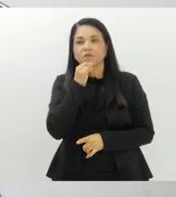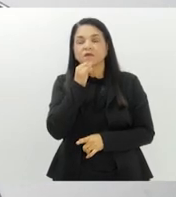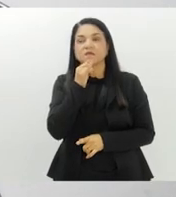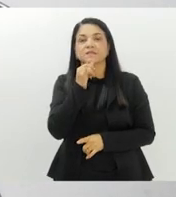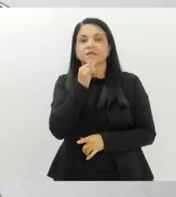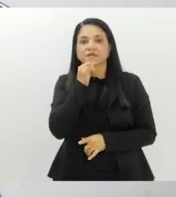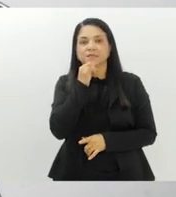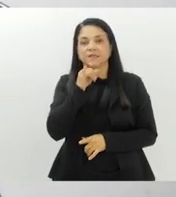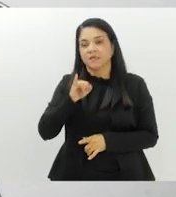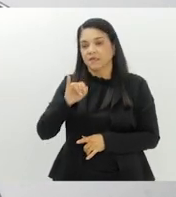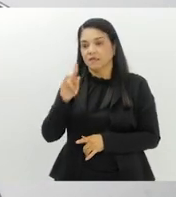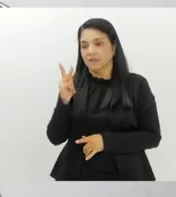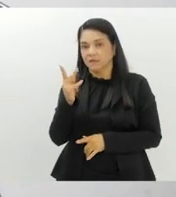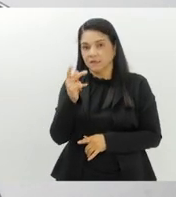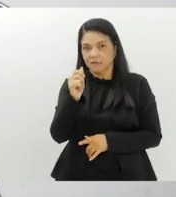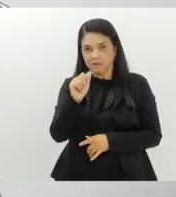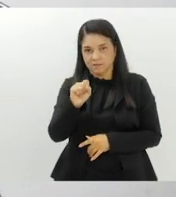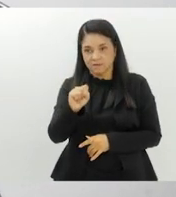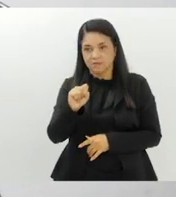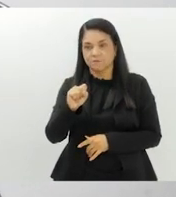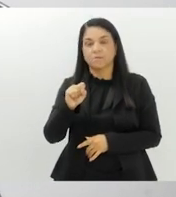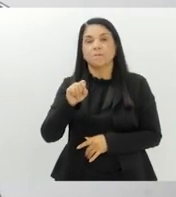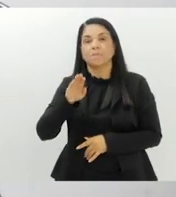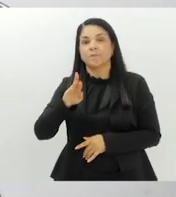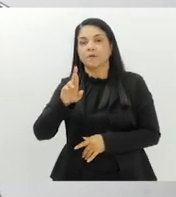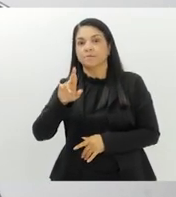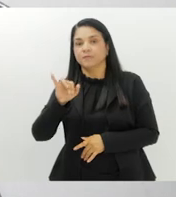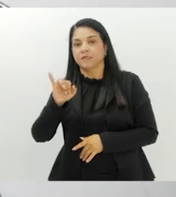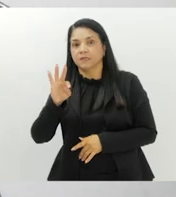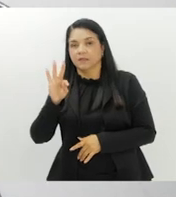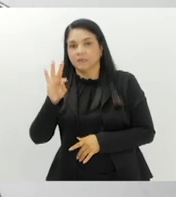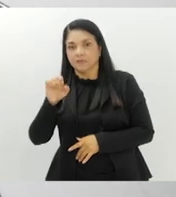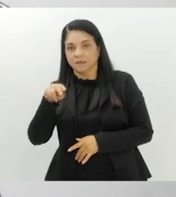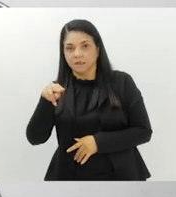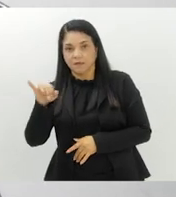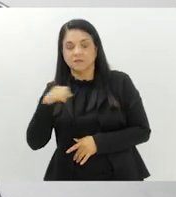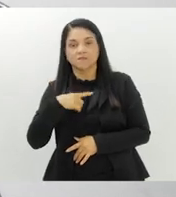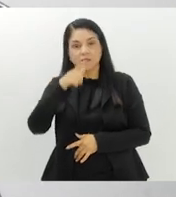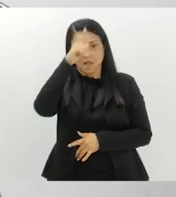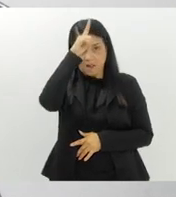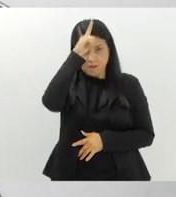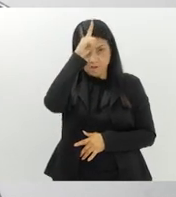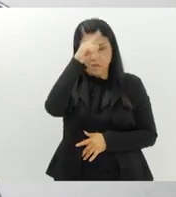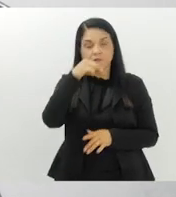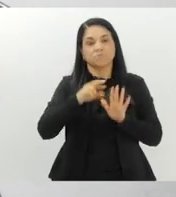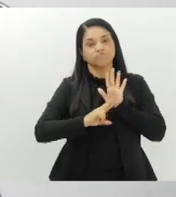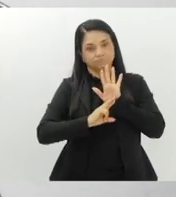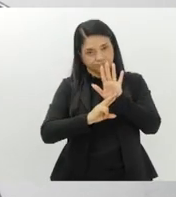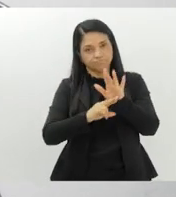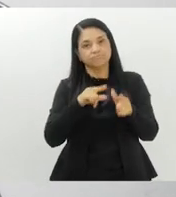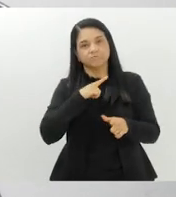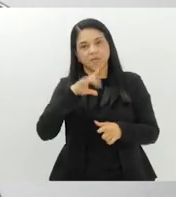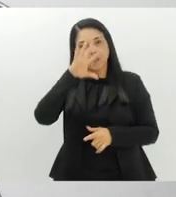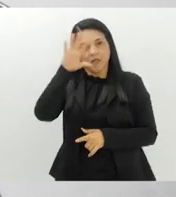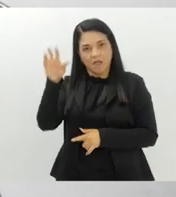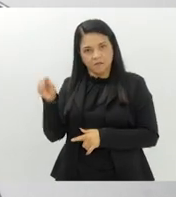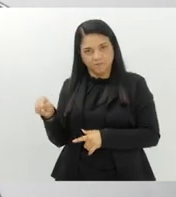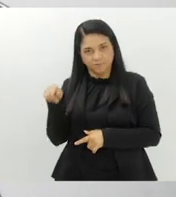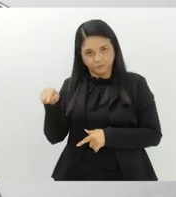das Ilhas Britânicas, da Alemanha, nós temos representações também lá. E, com